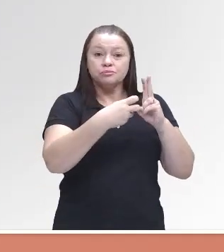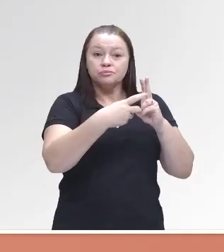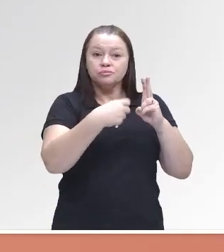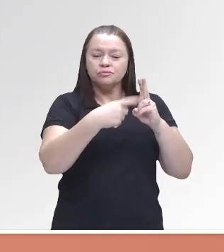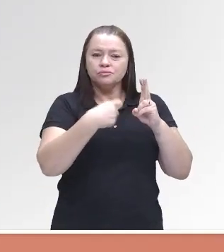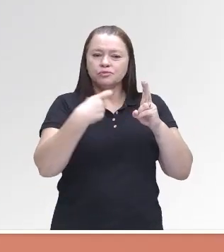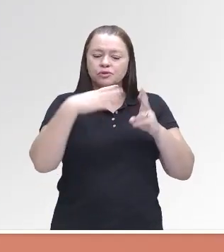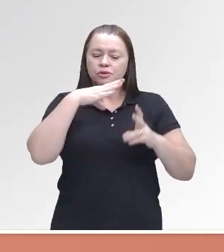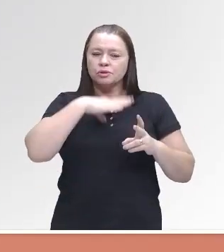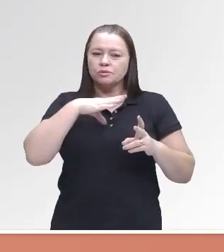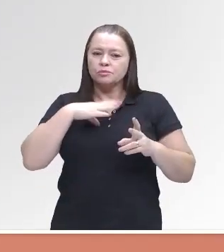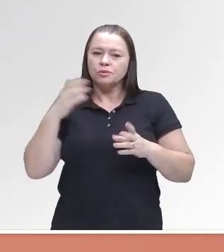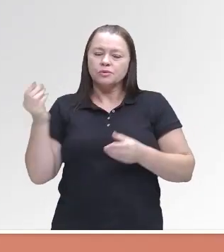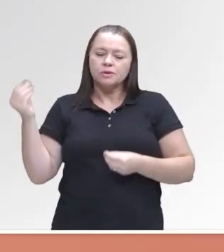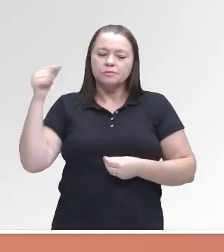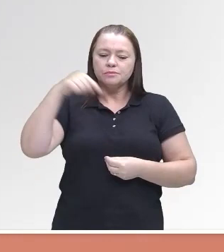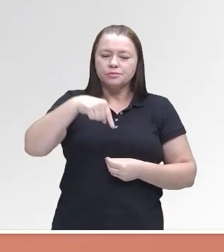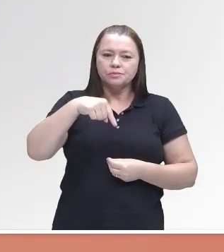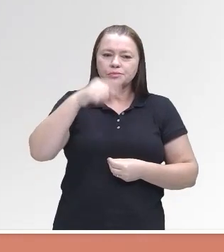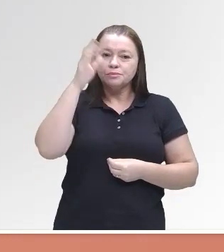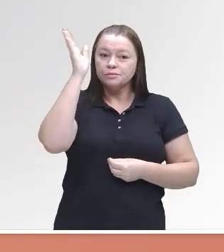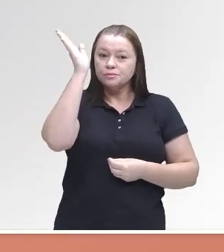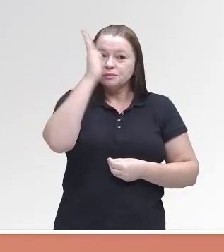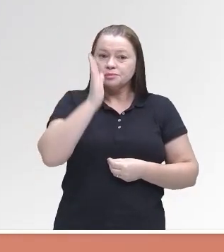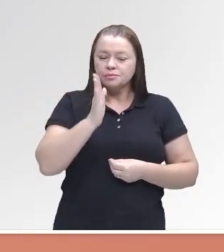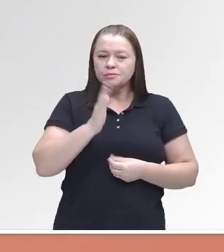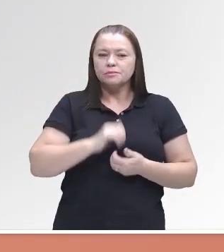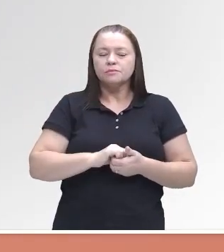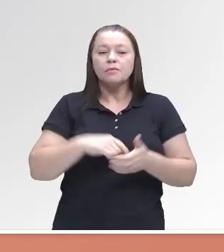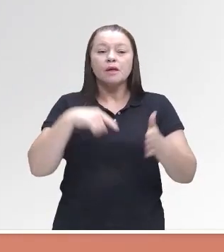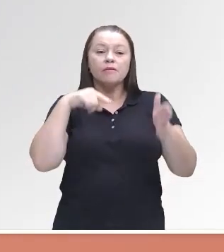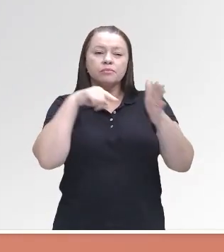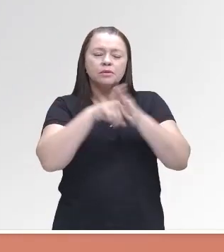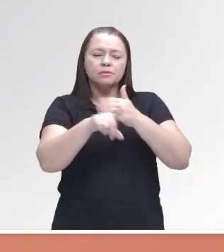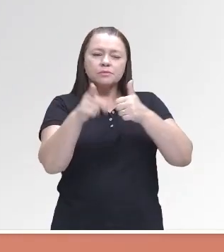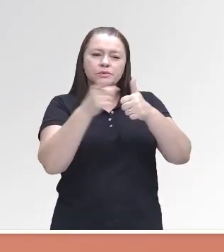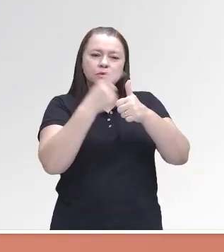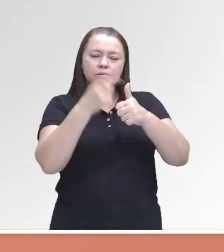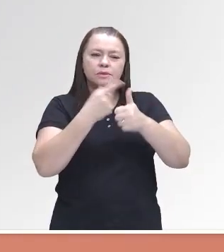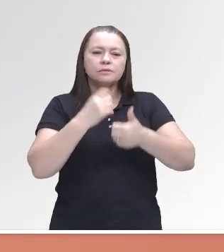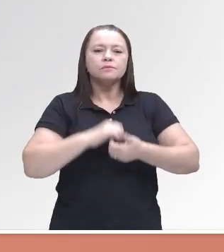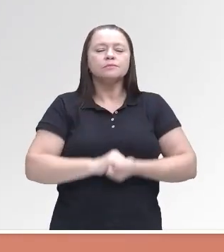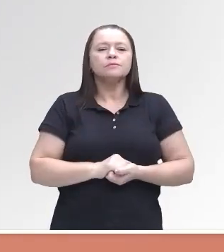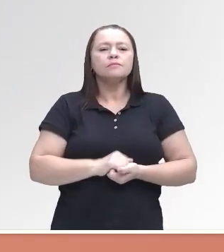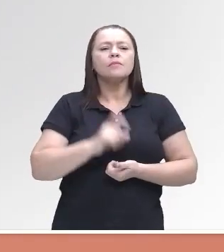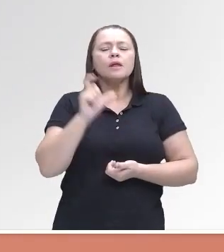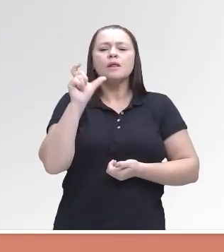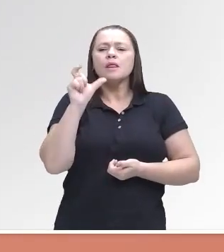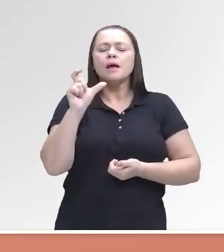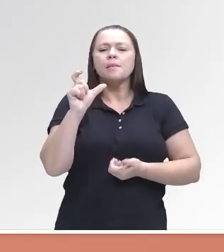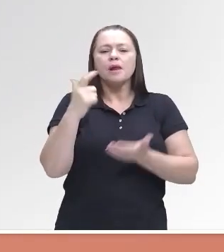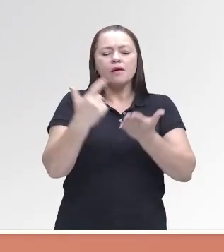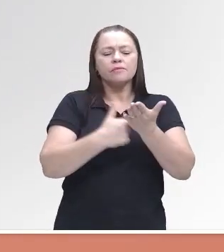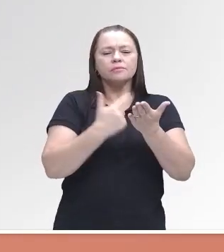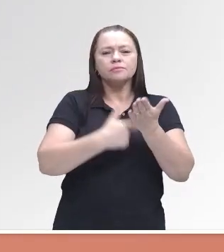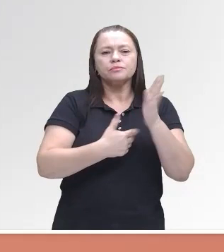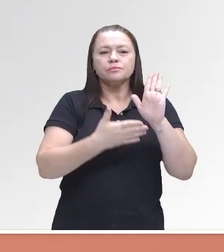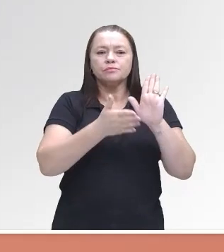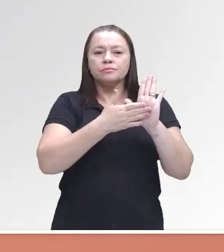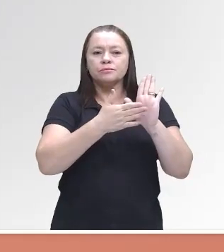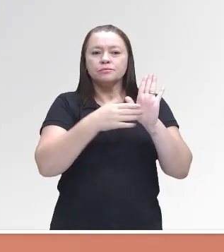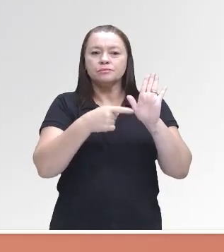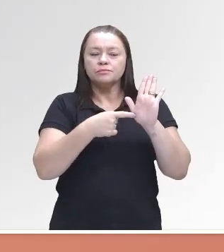interessante. E aí vocês vão responder a questão número 1. De acordo com a palavra, com o número